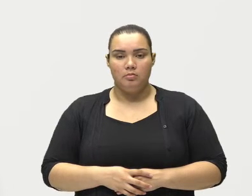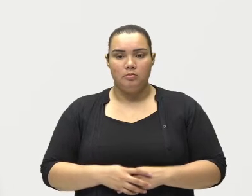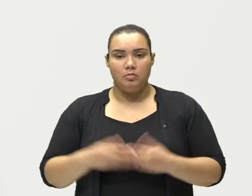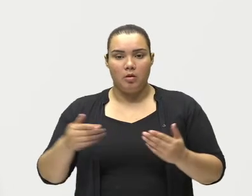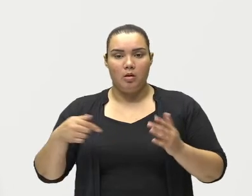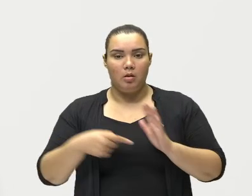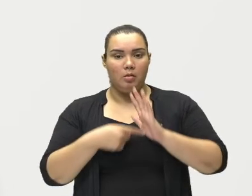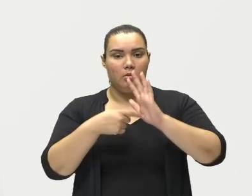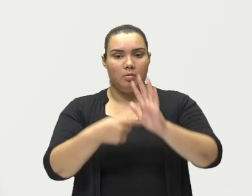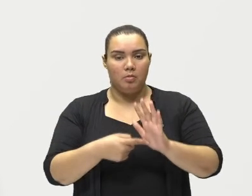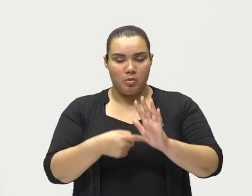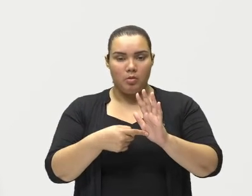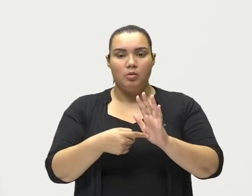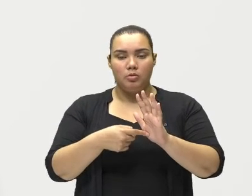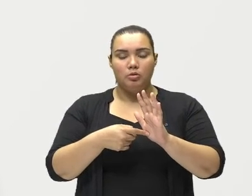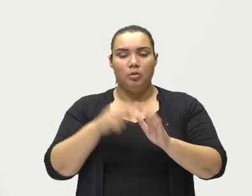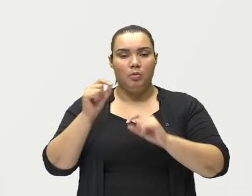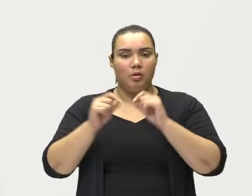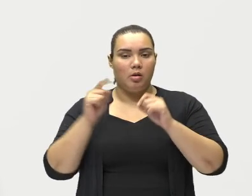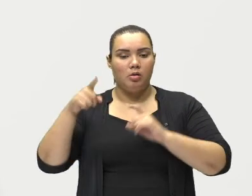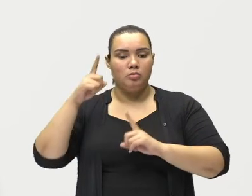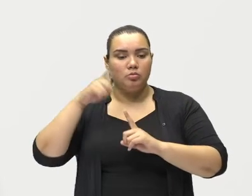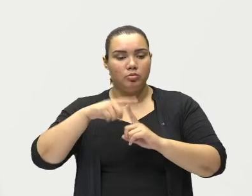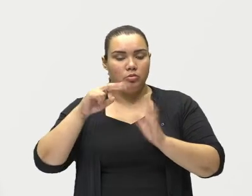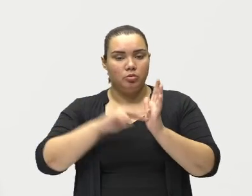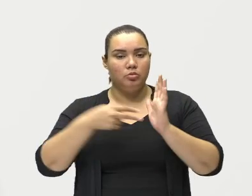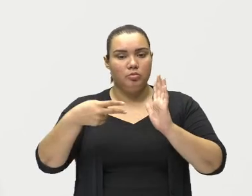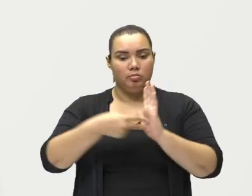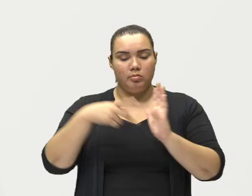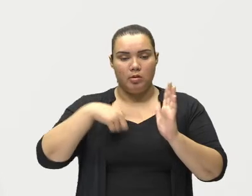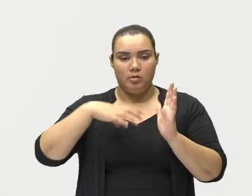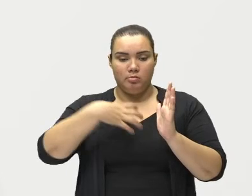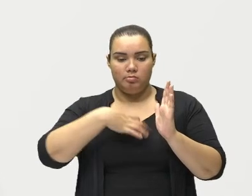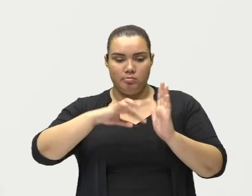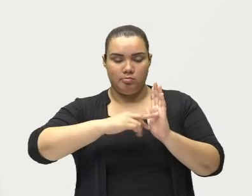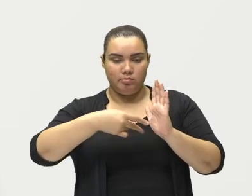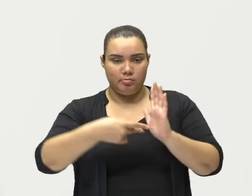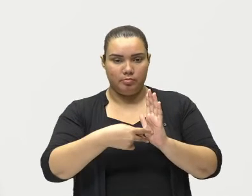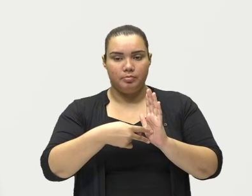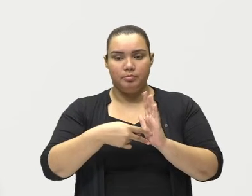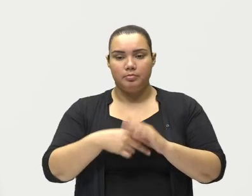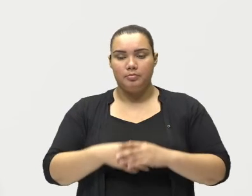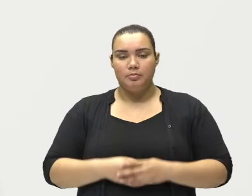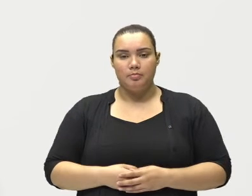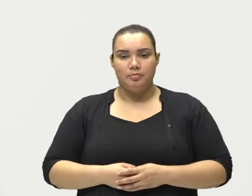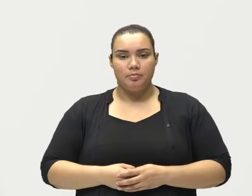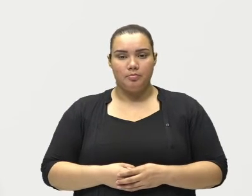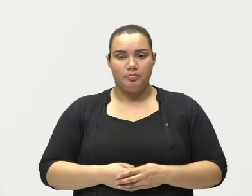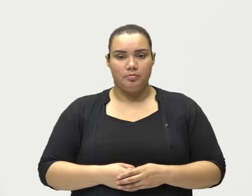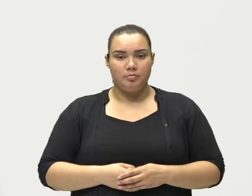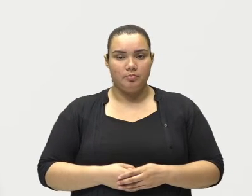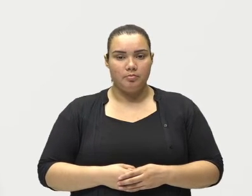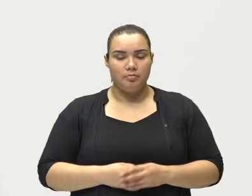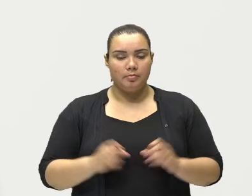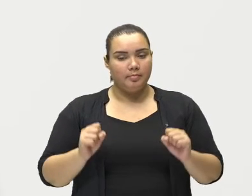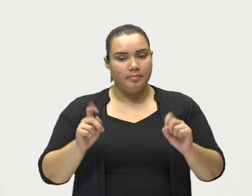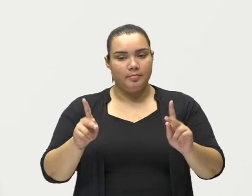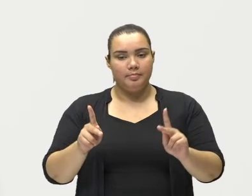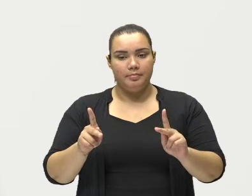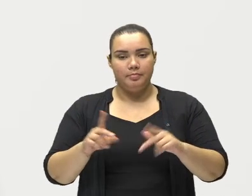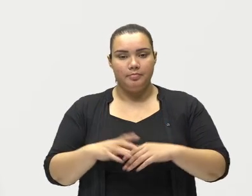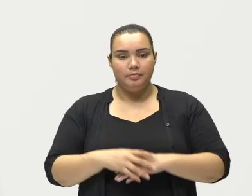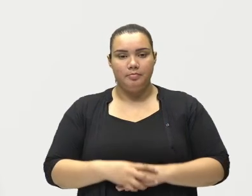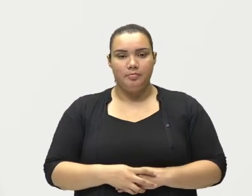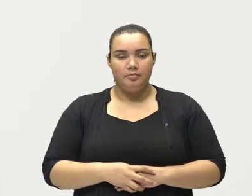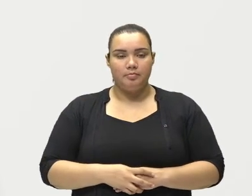trazer essa ideia de concessão, esse sentido, esse valor semântico de concessão. Ok? Muito bem. Então é